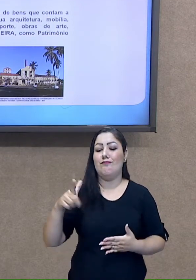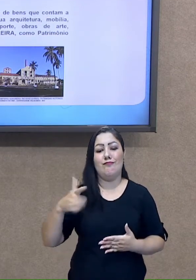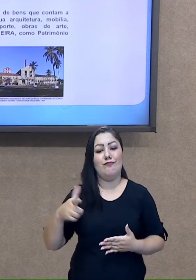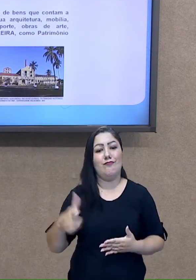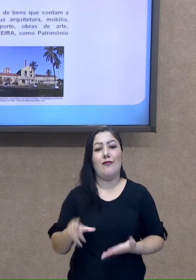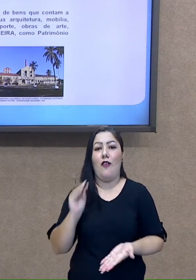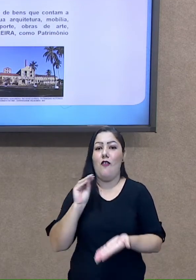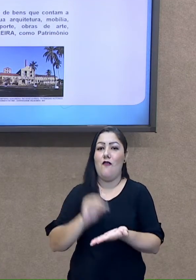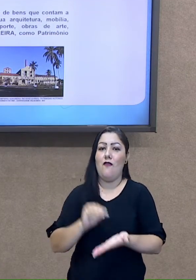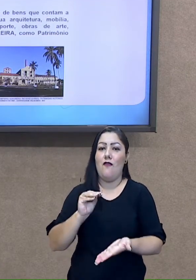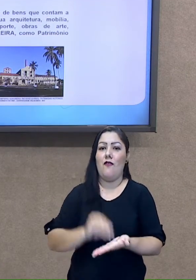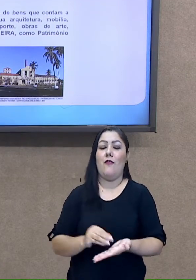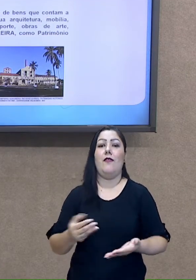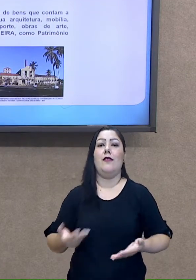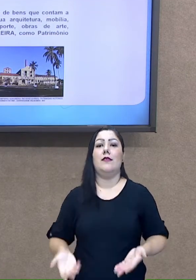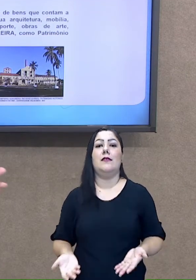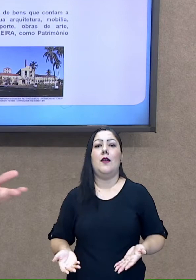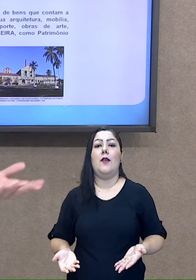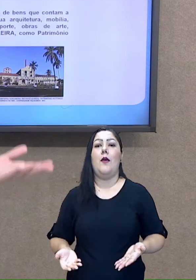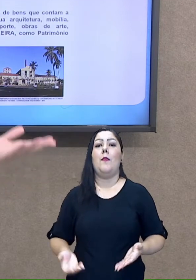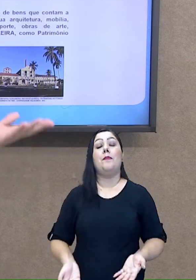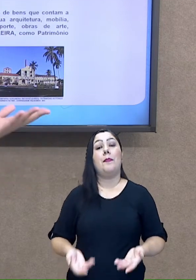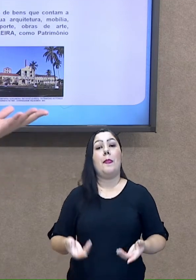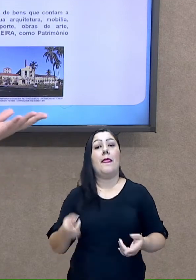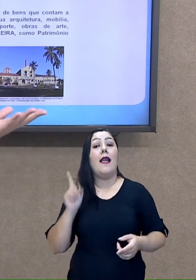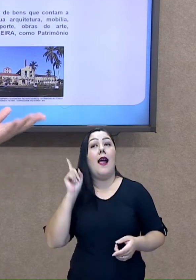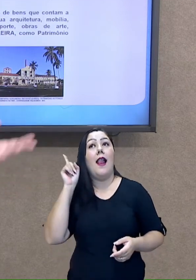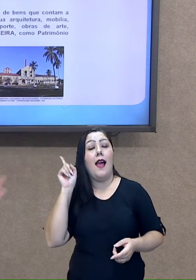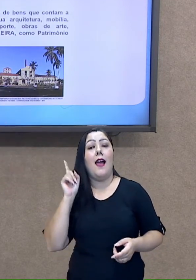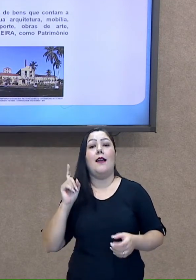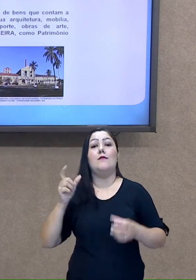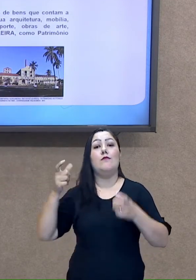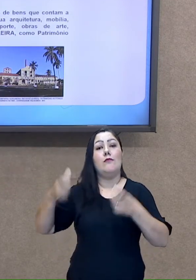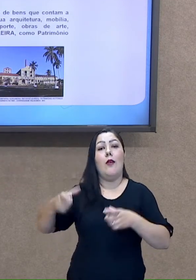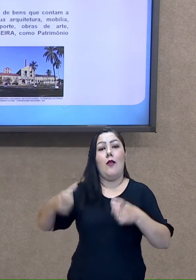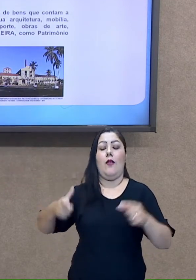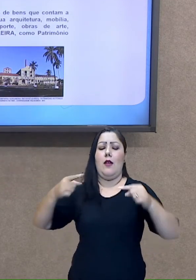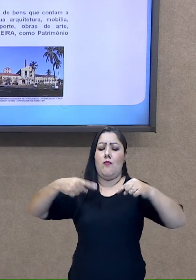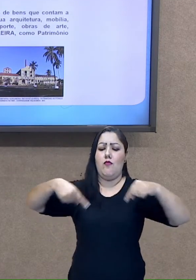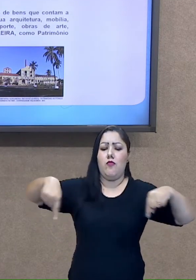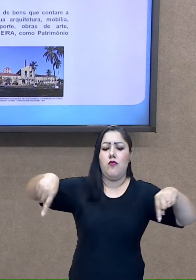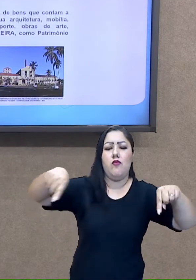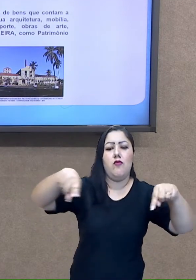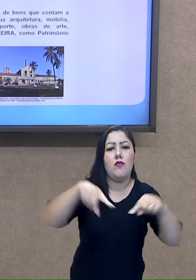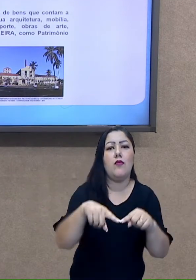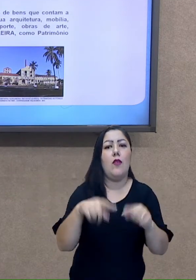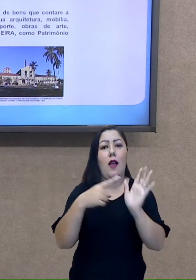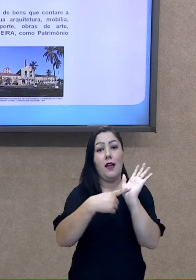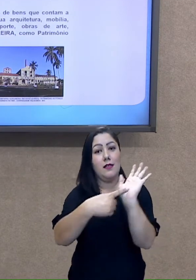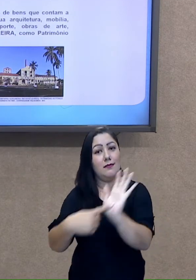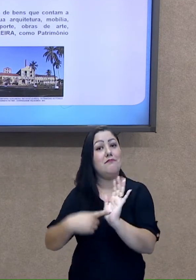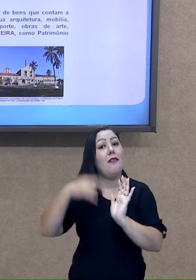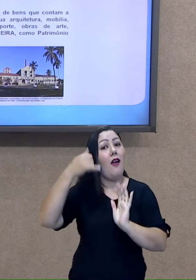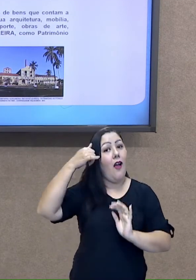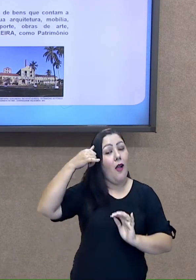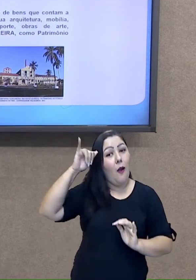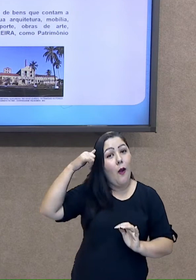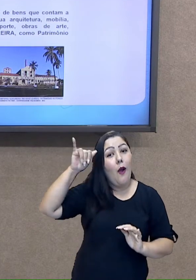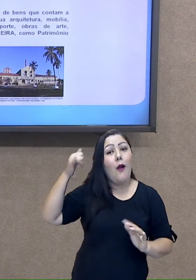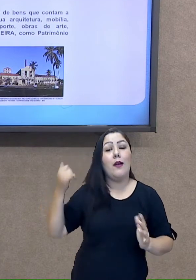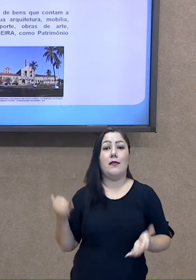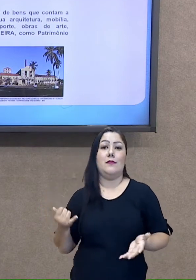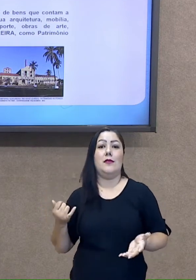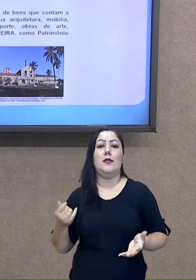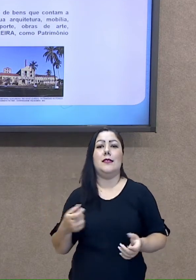fala de exposição? Maçã do amor, não é mesmo? A gente lembra também dos animais que ficam lá expostos,